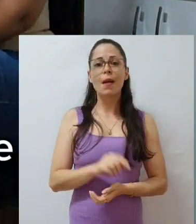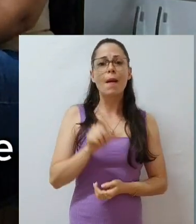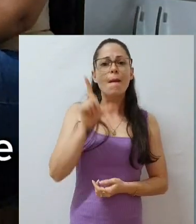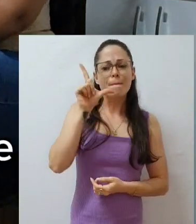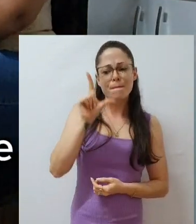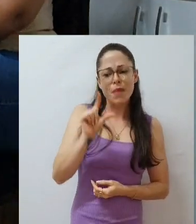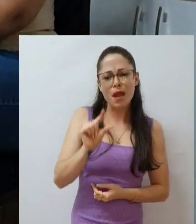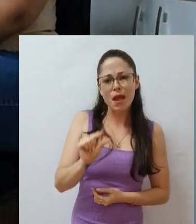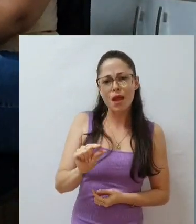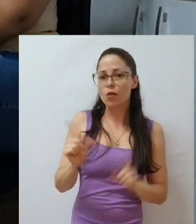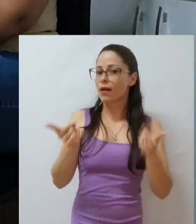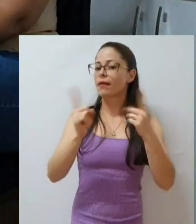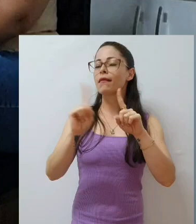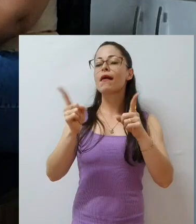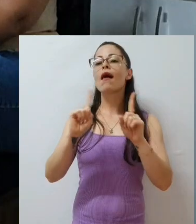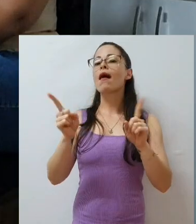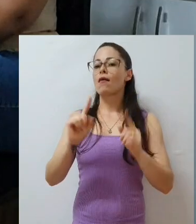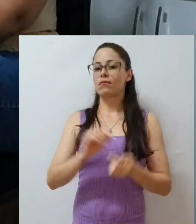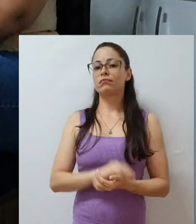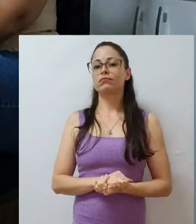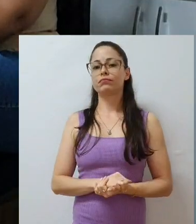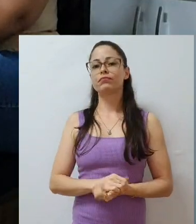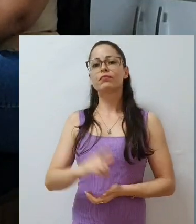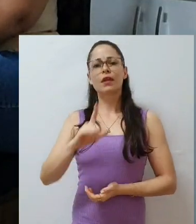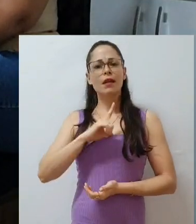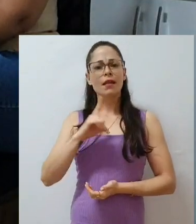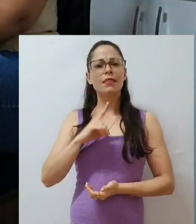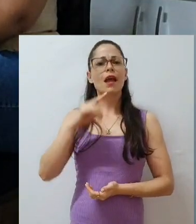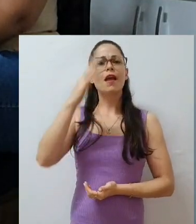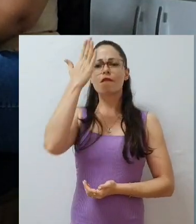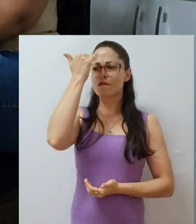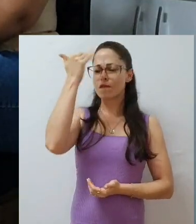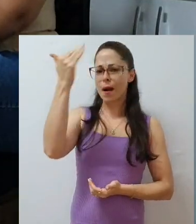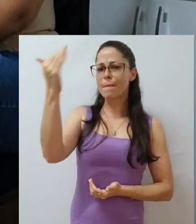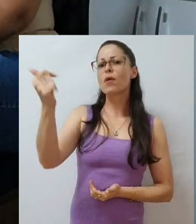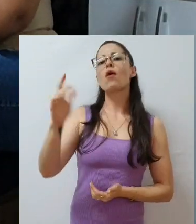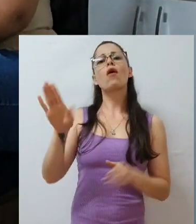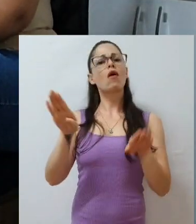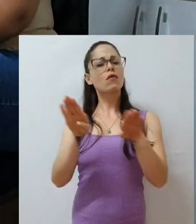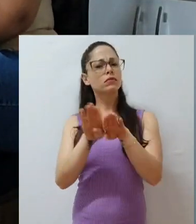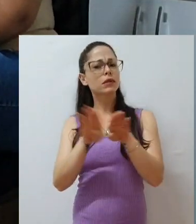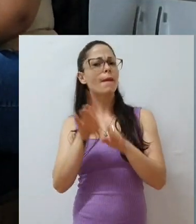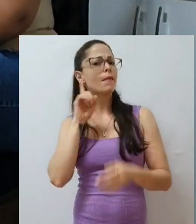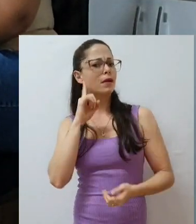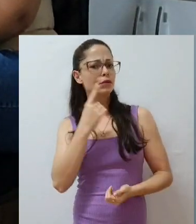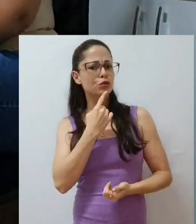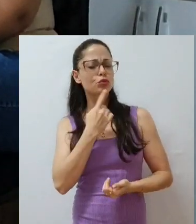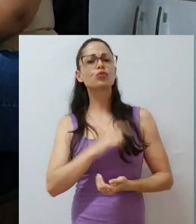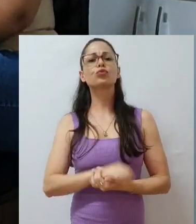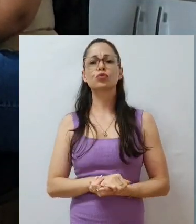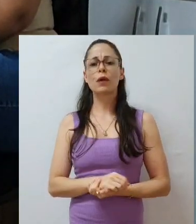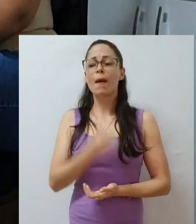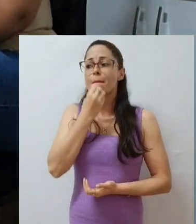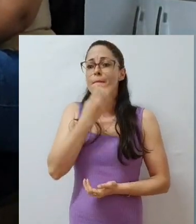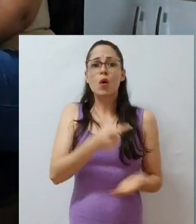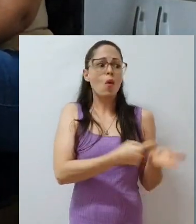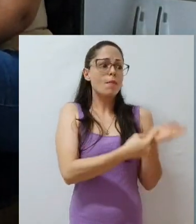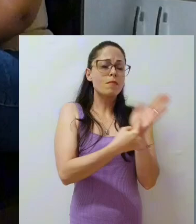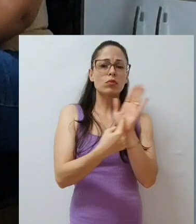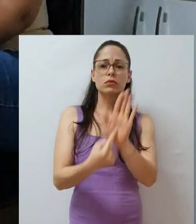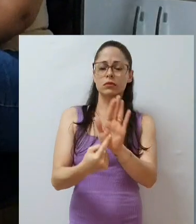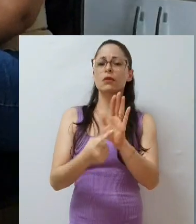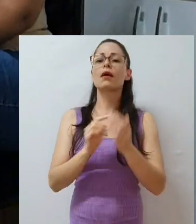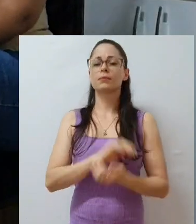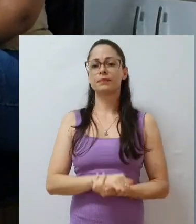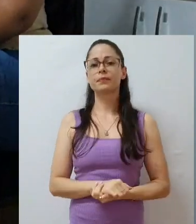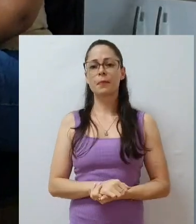tão minoria assim. Nós temos famosos também. E que bom que cada vez mais está mostrando isso, famosos,